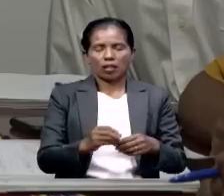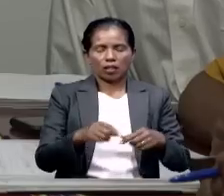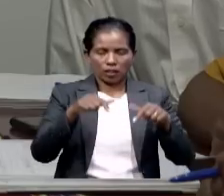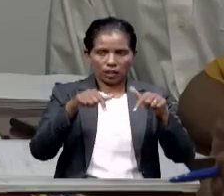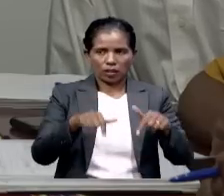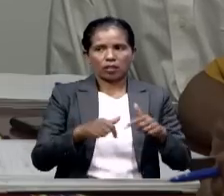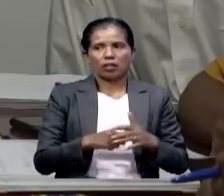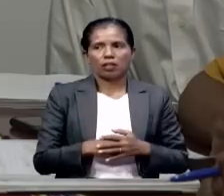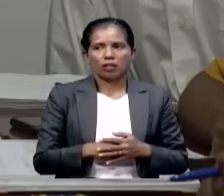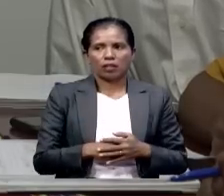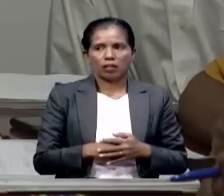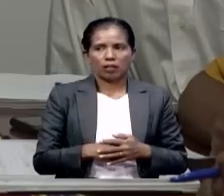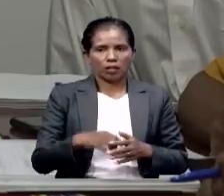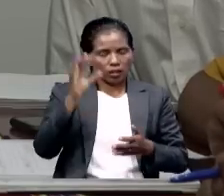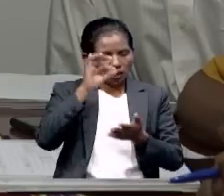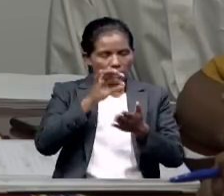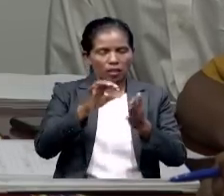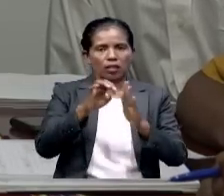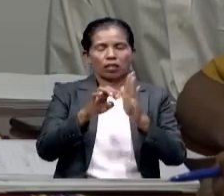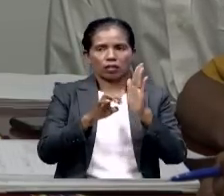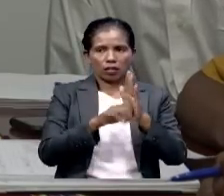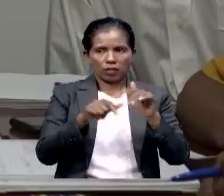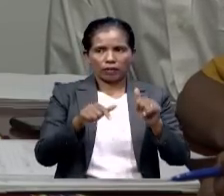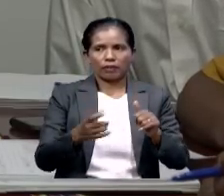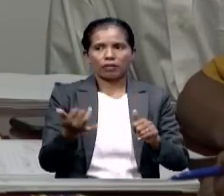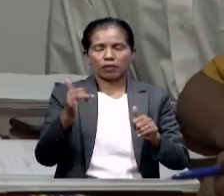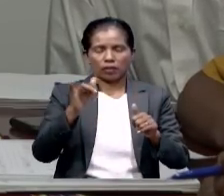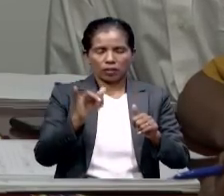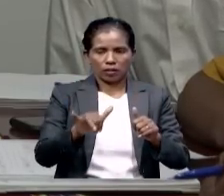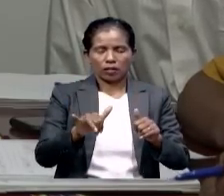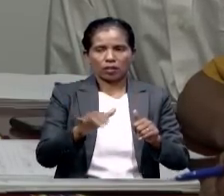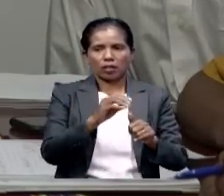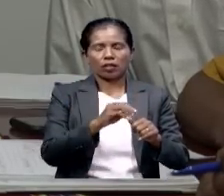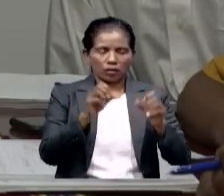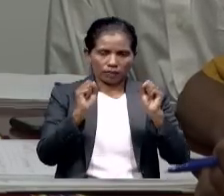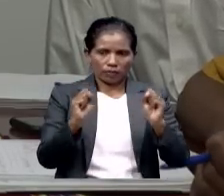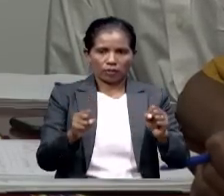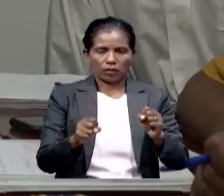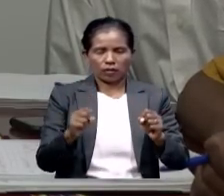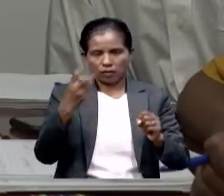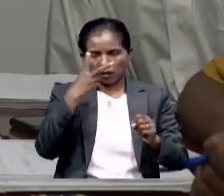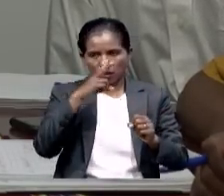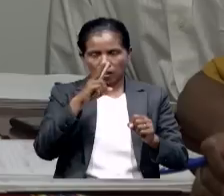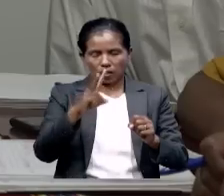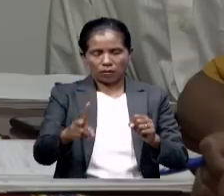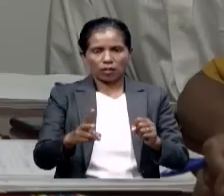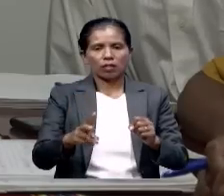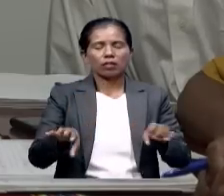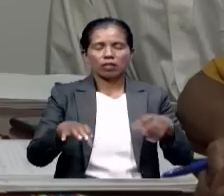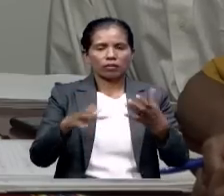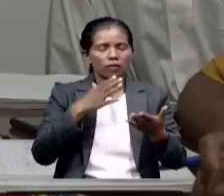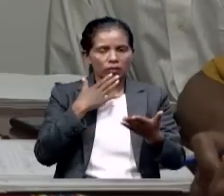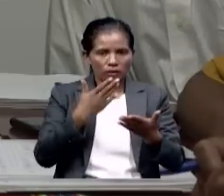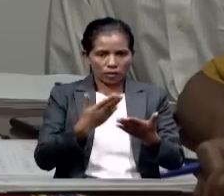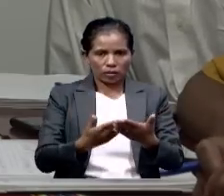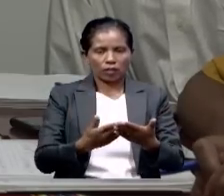ia secretário estado de lara então se a função lei atubele controla boa governação nebe mak